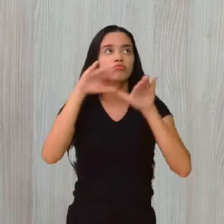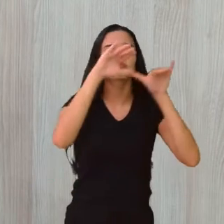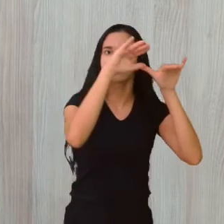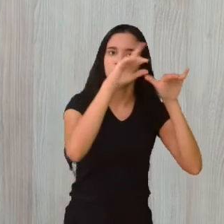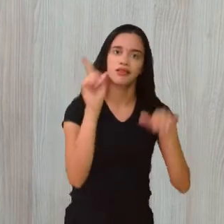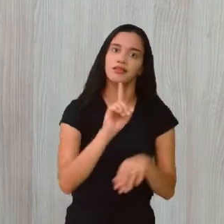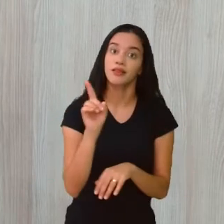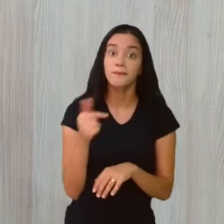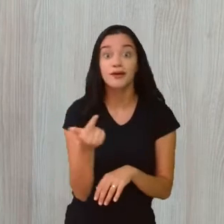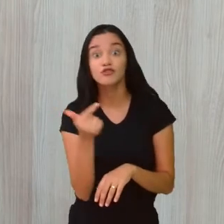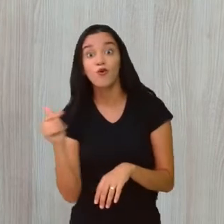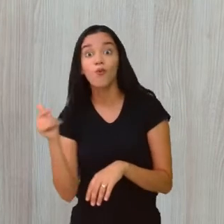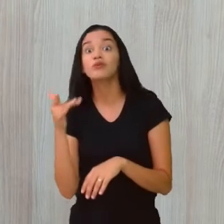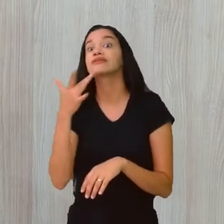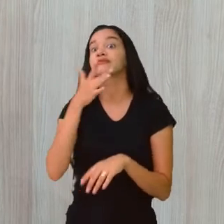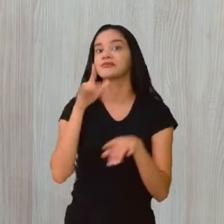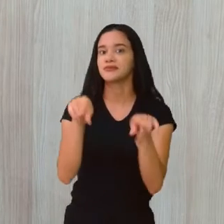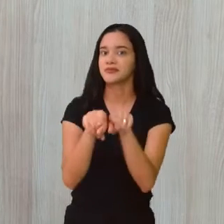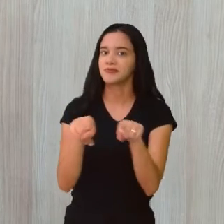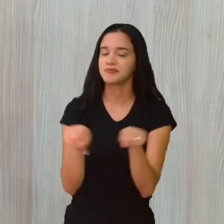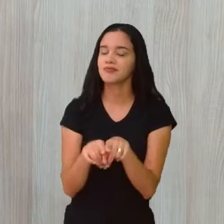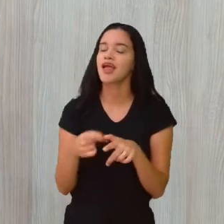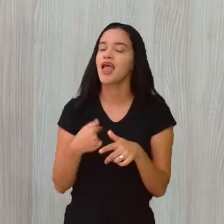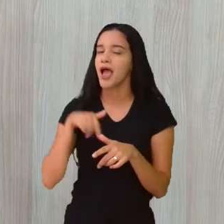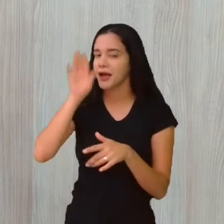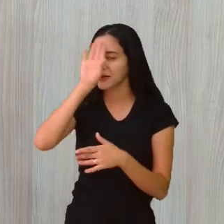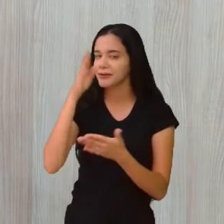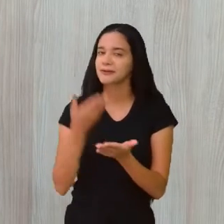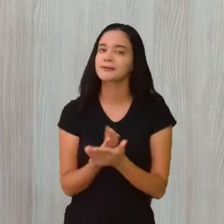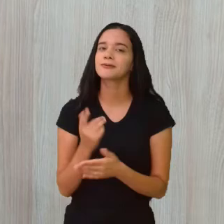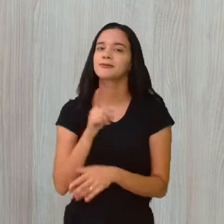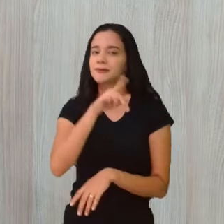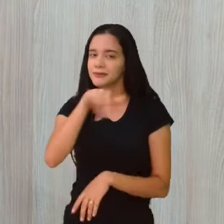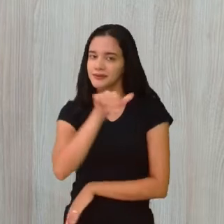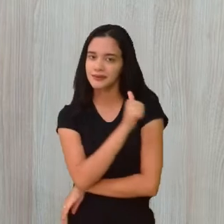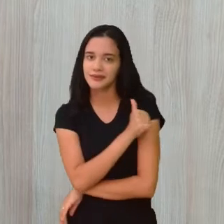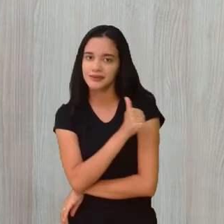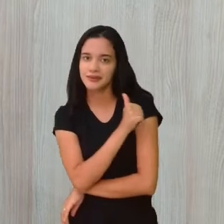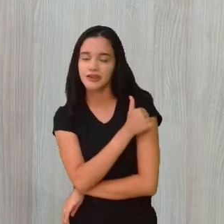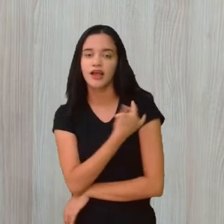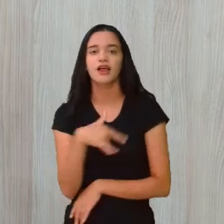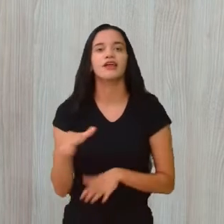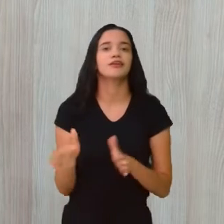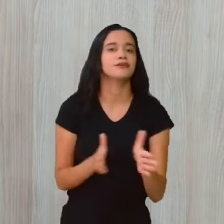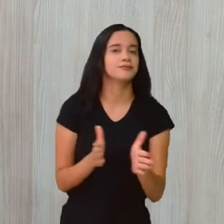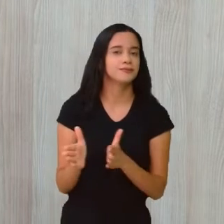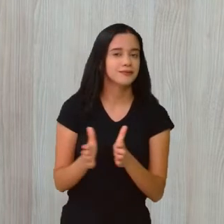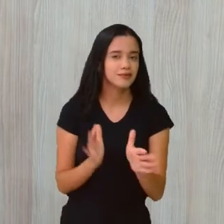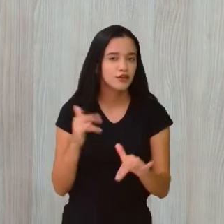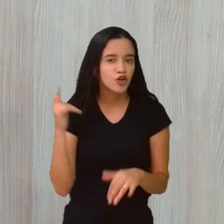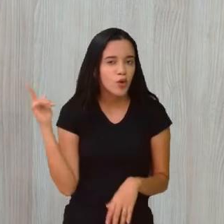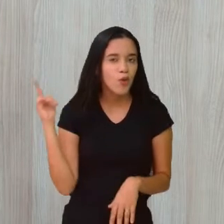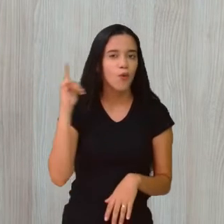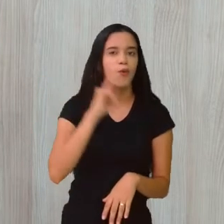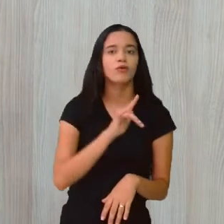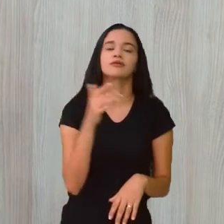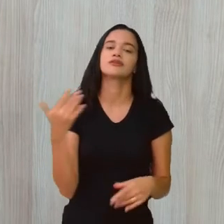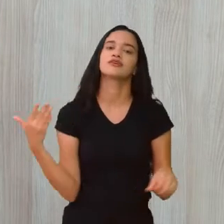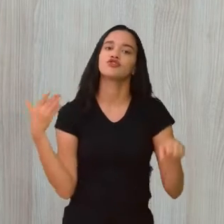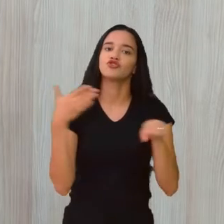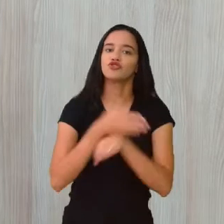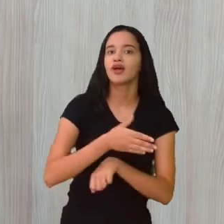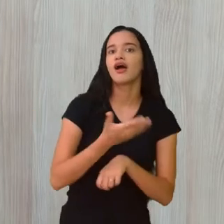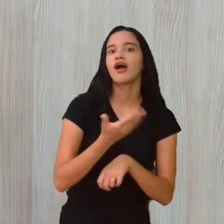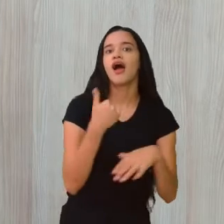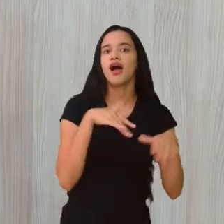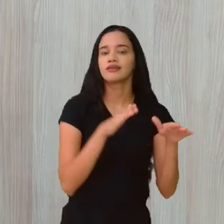aves também, professora Cláudia. Então, eu acredito que muitos dos nossos alunos, nesse período, né, conseguem vir para a cidade acompanhando